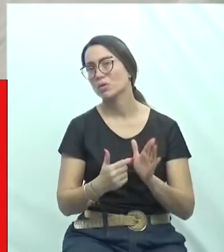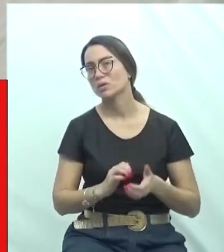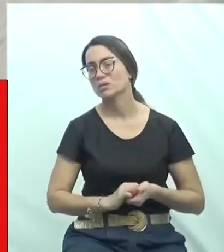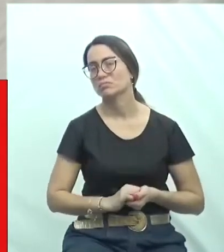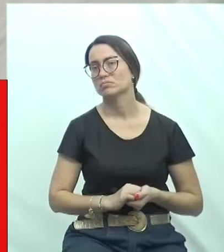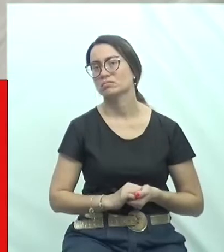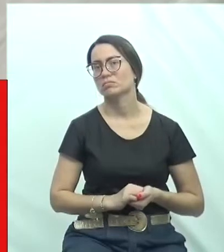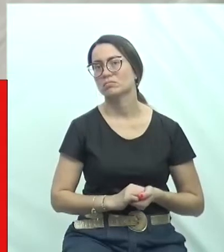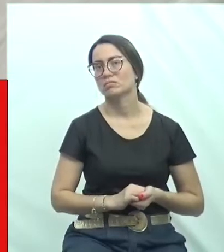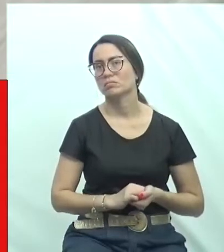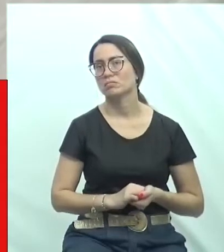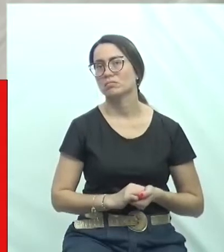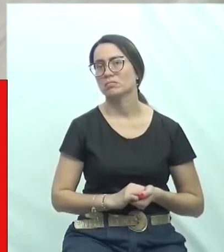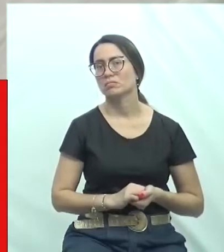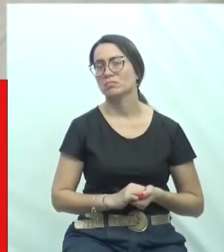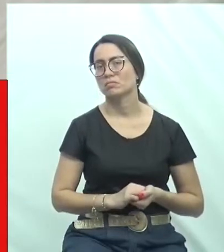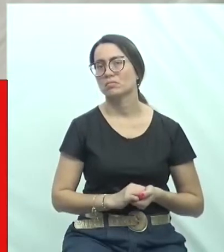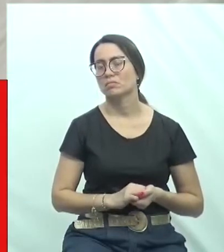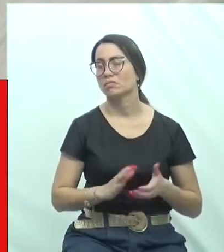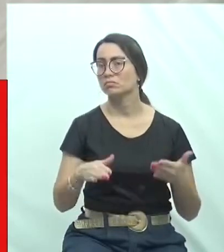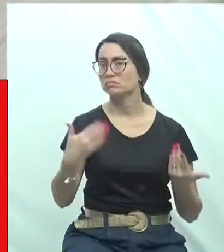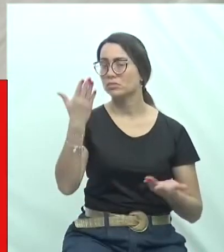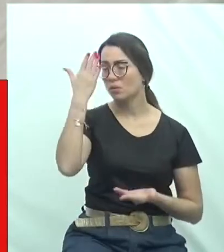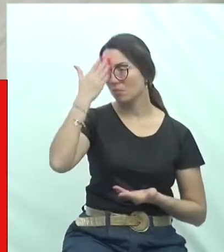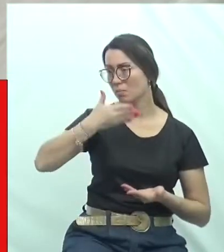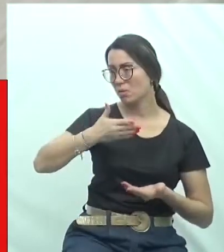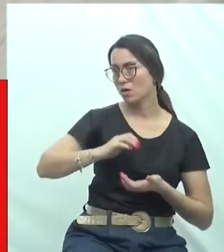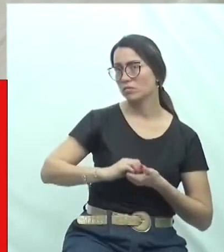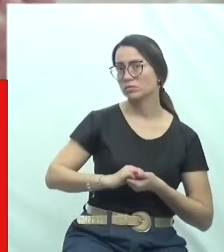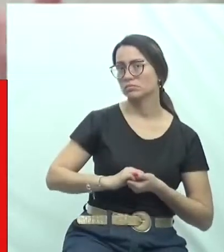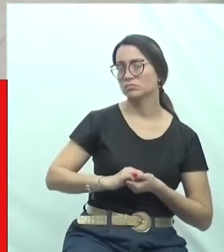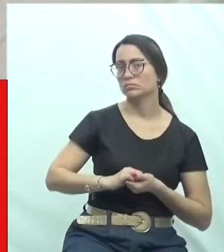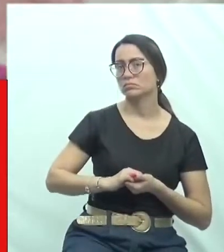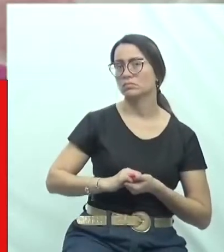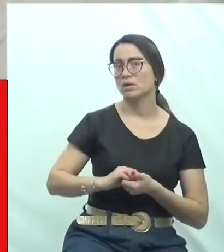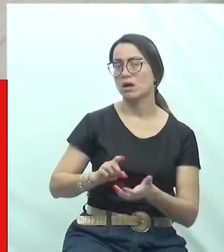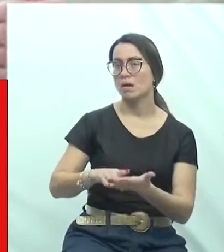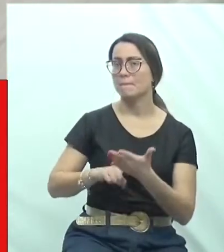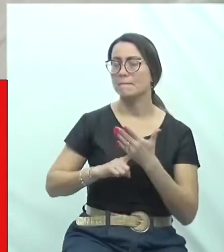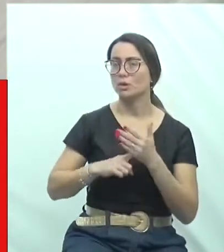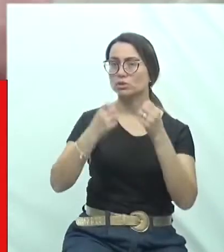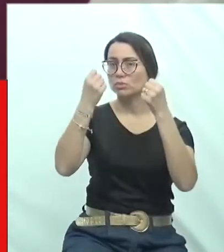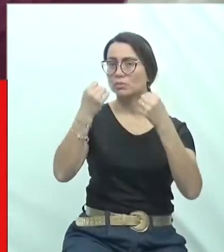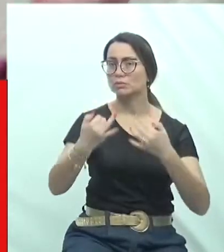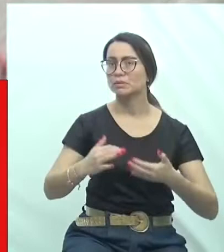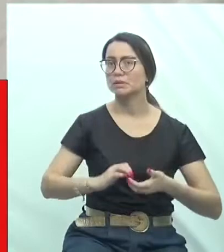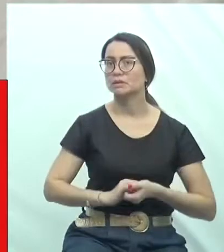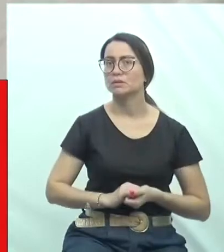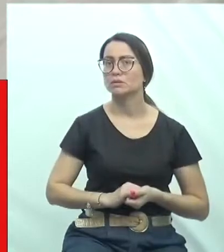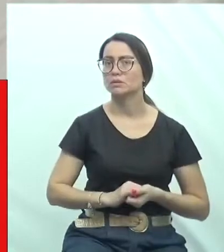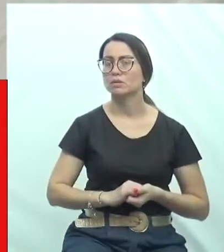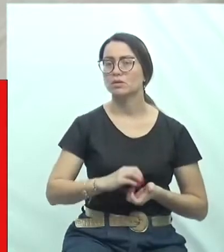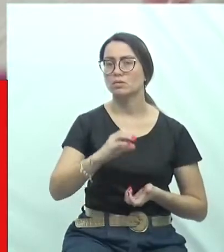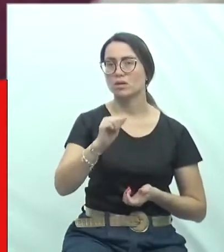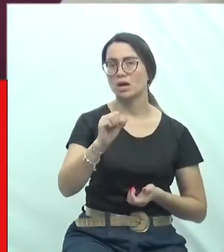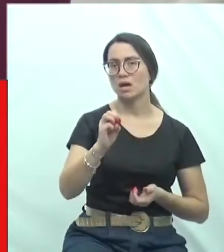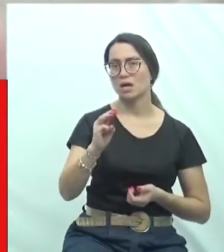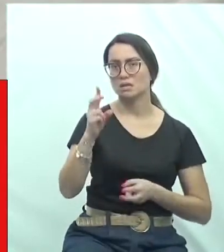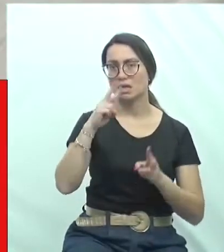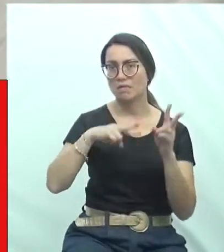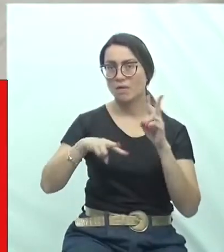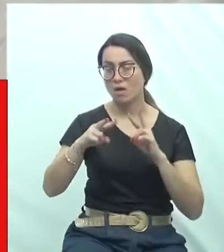E assim, então me provem. Me dê uma explicação técnica. Não é a Casan que vai verificar isso.